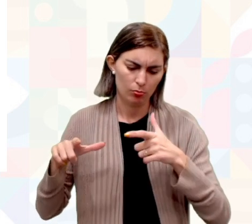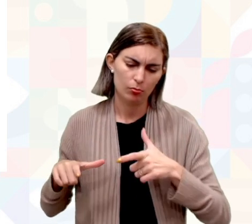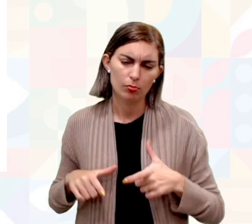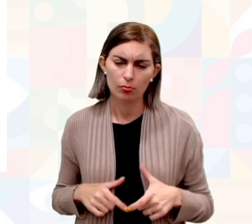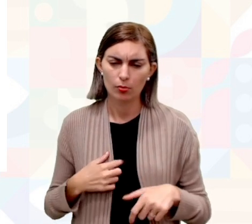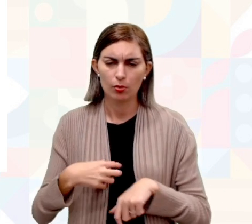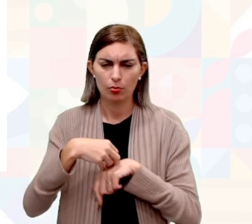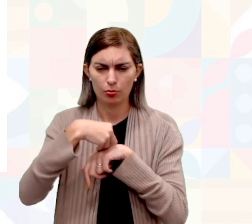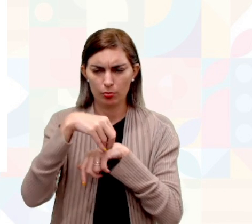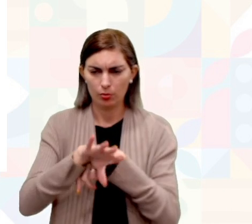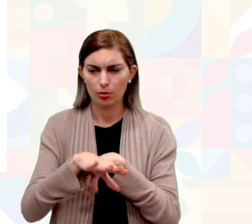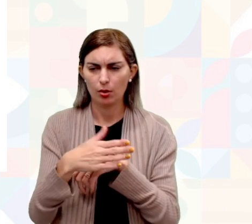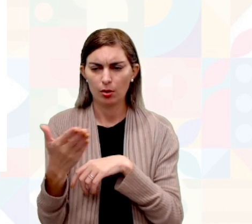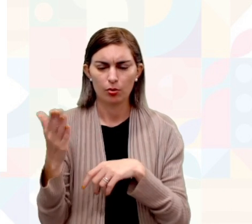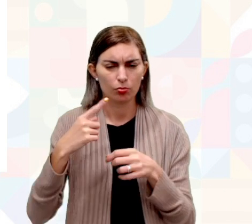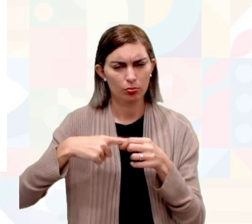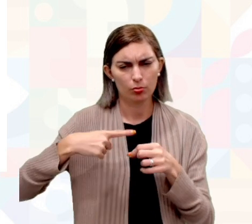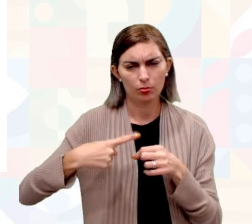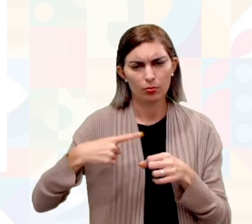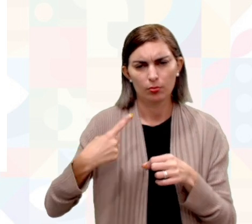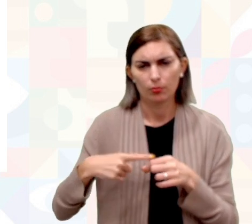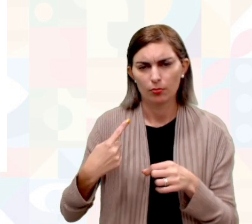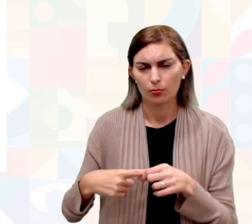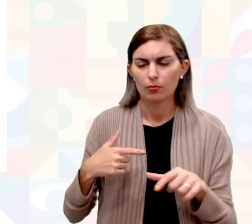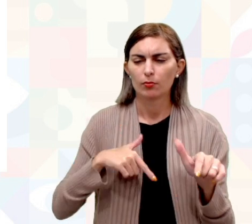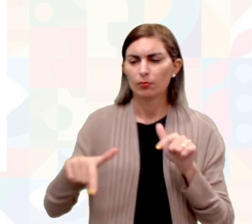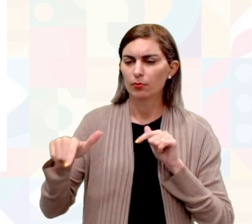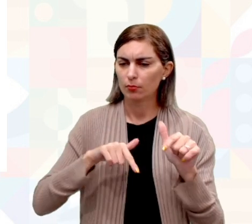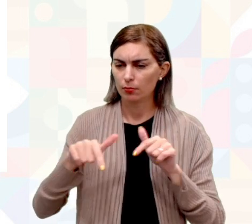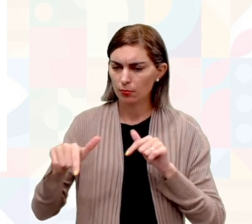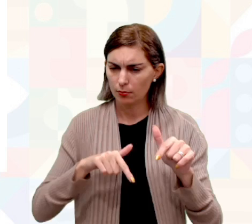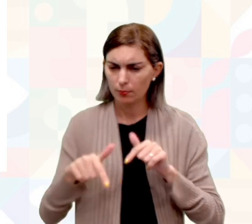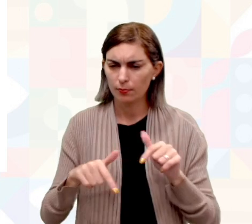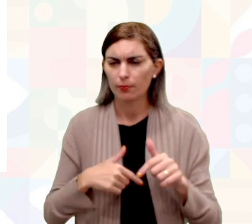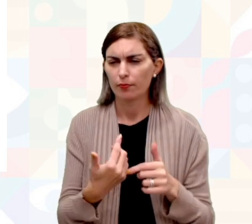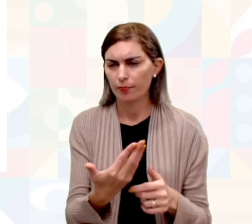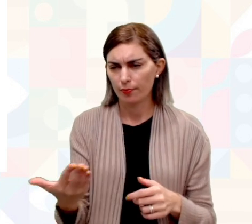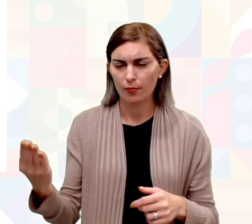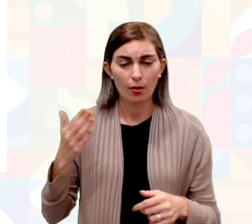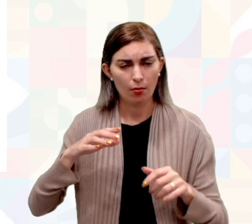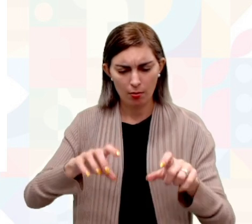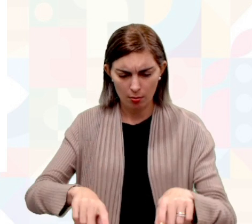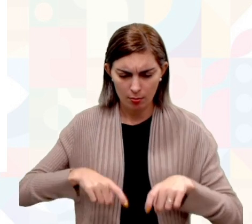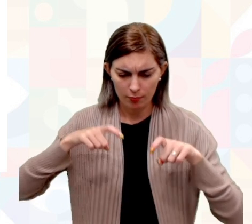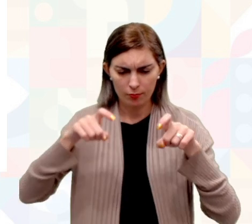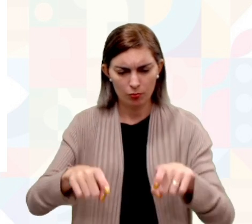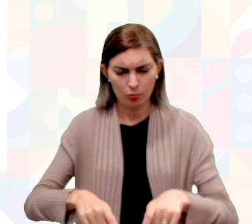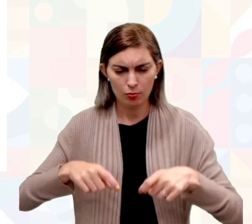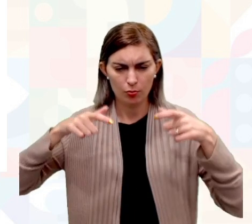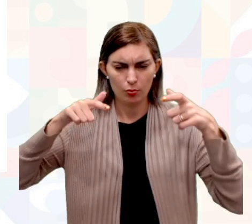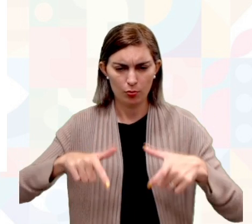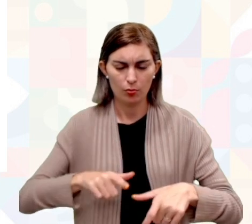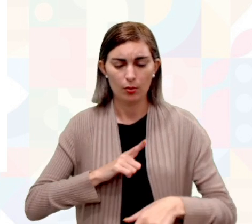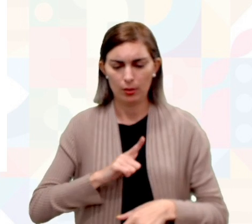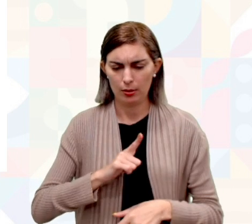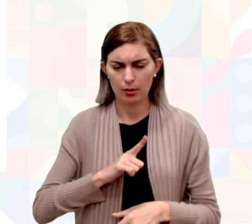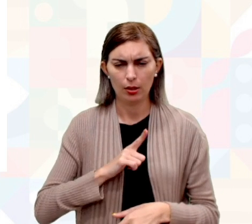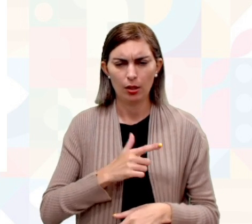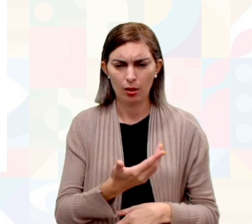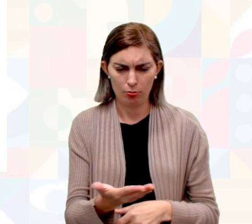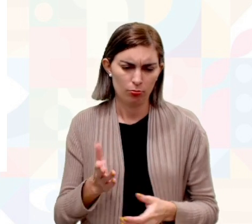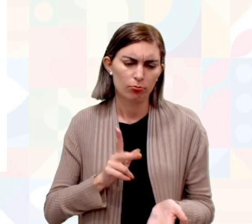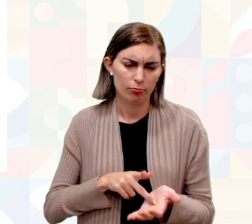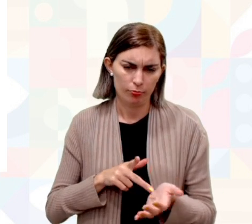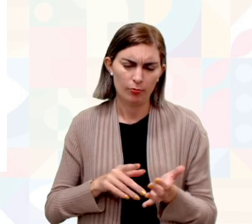trago muito para interiores, né? Trabalhadores que desenvolvem suas atividades em lavoura, onde tem que se